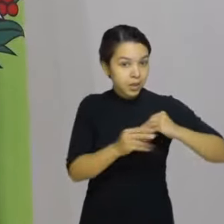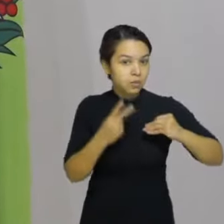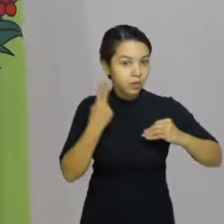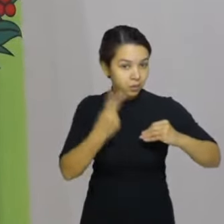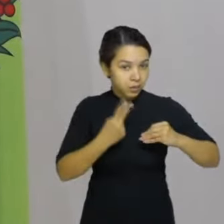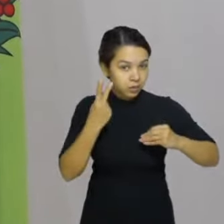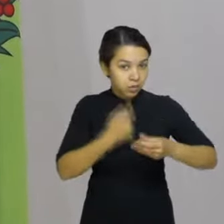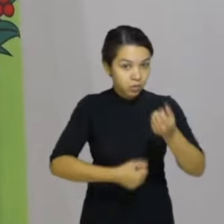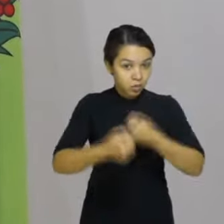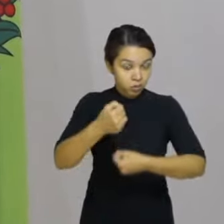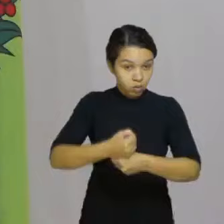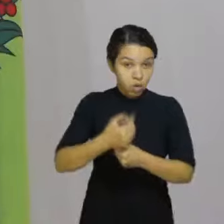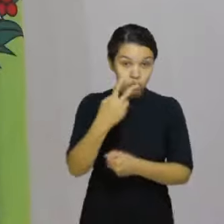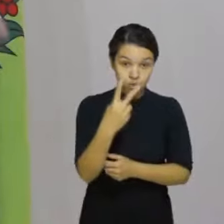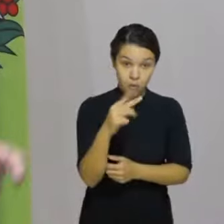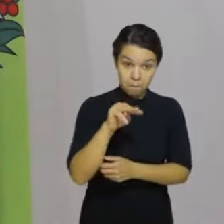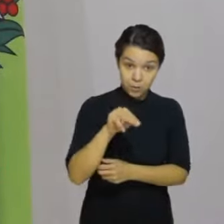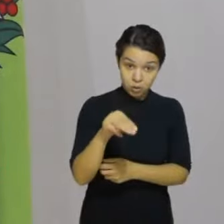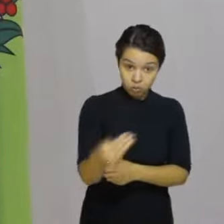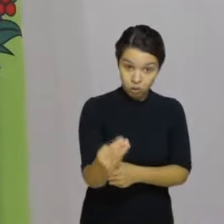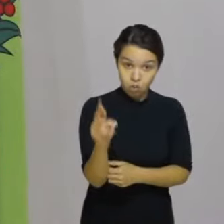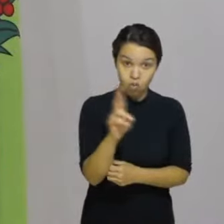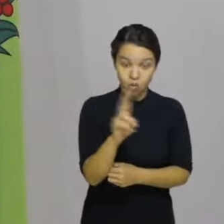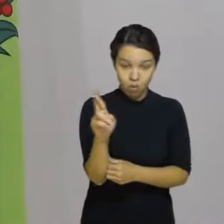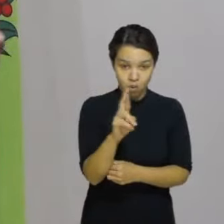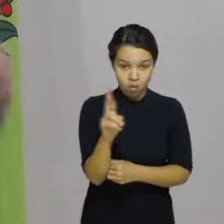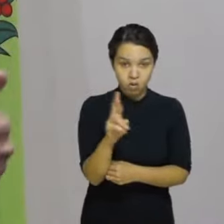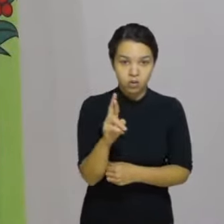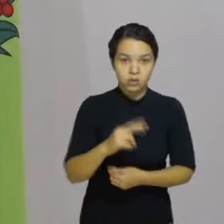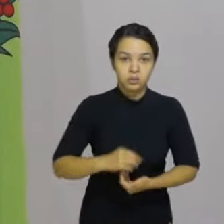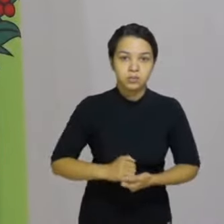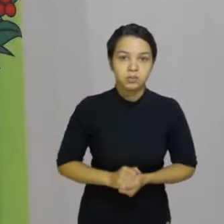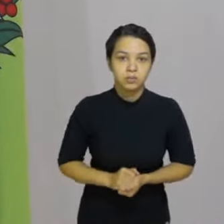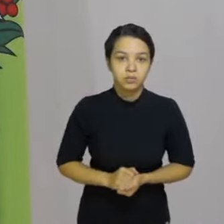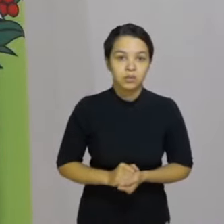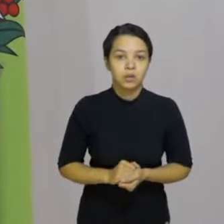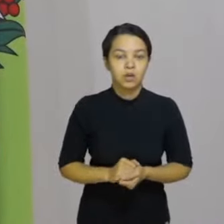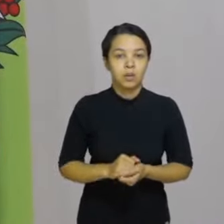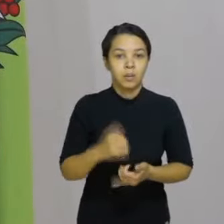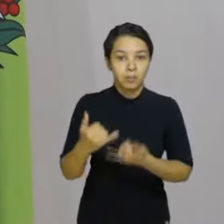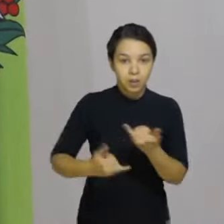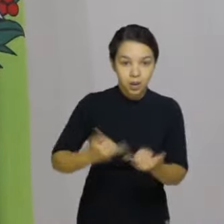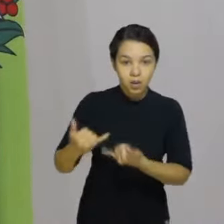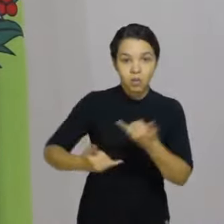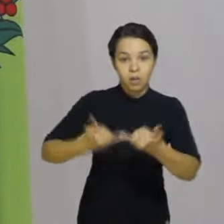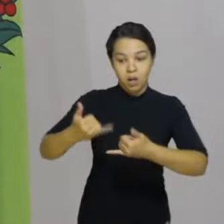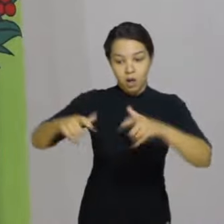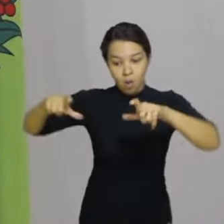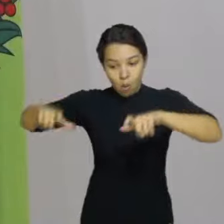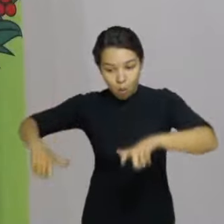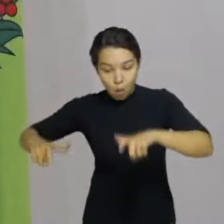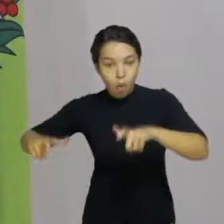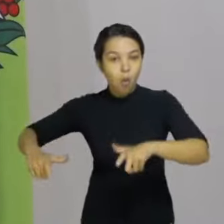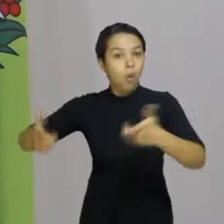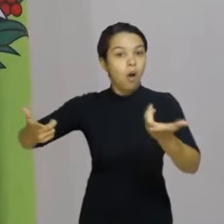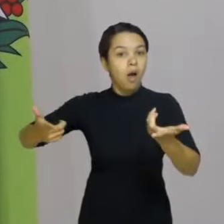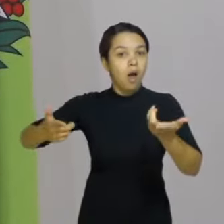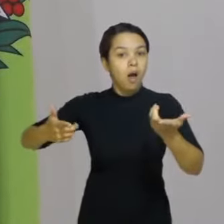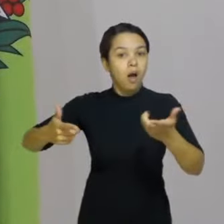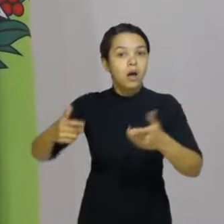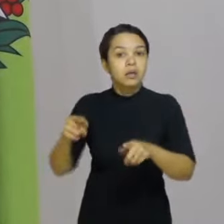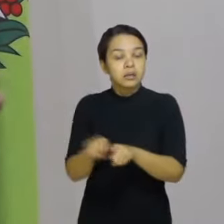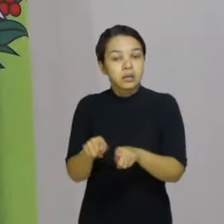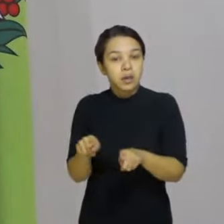destinei 2 milhões de reais justamente e exatamente para playgrounds, para brinquedos educativos, para atividades